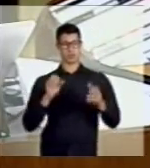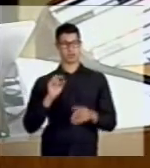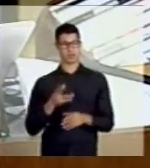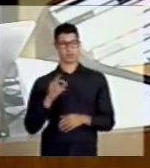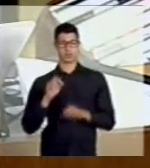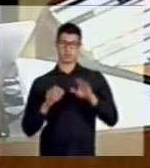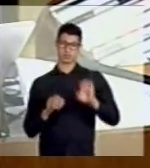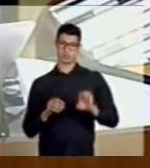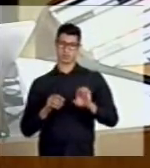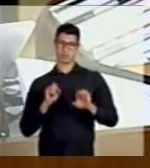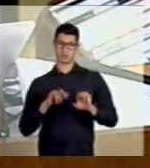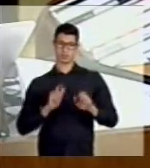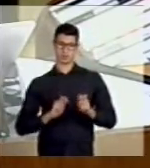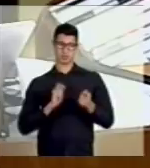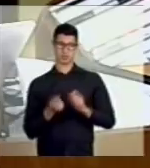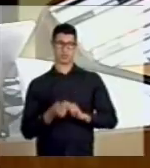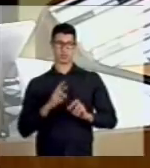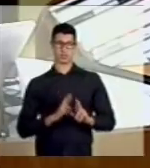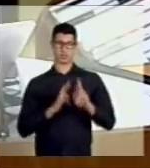E E.